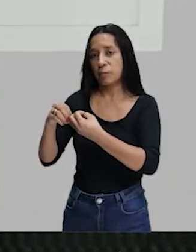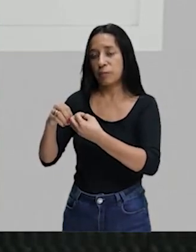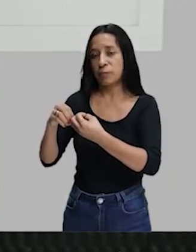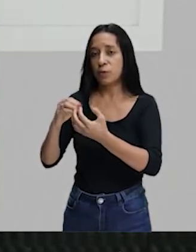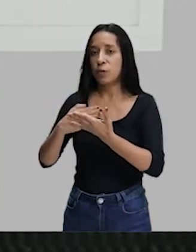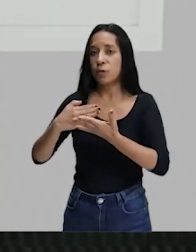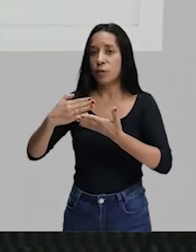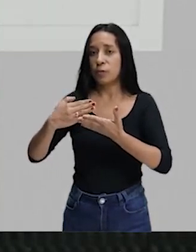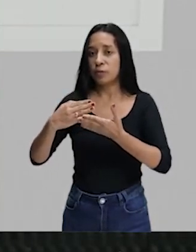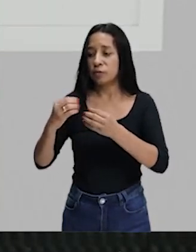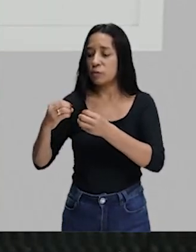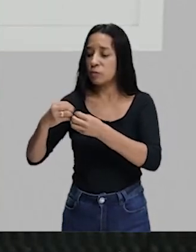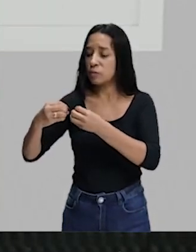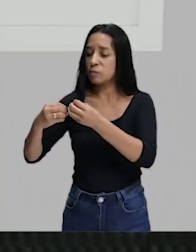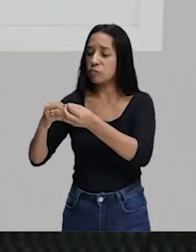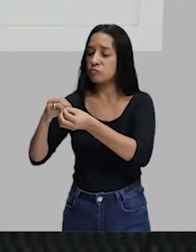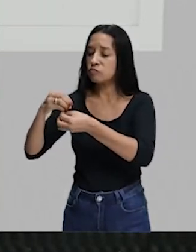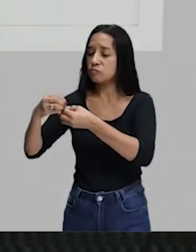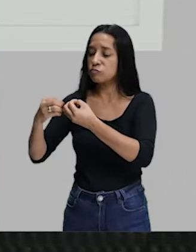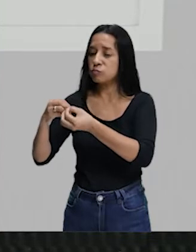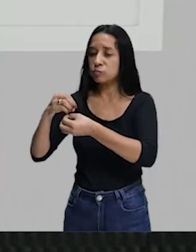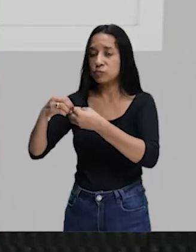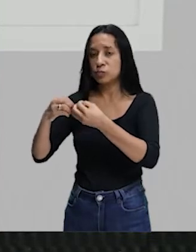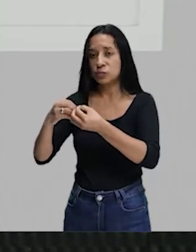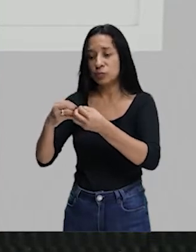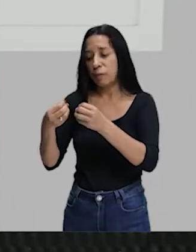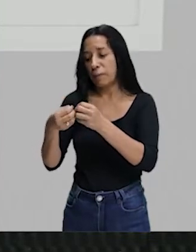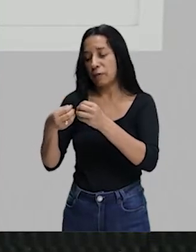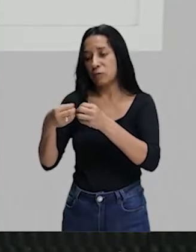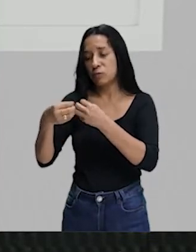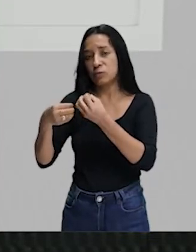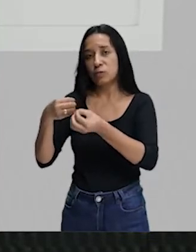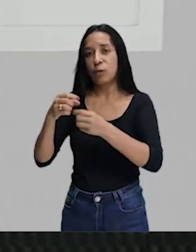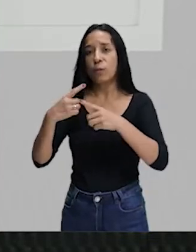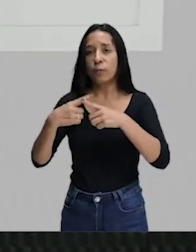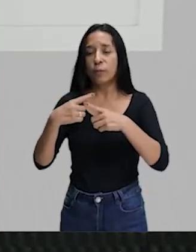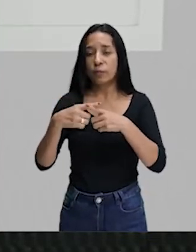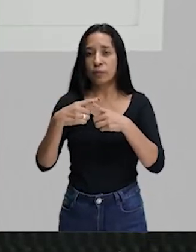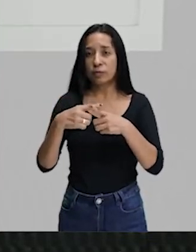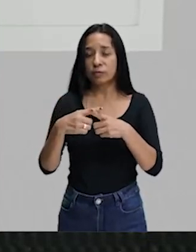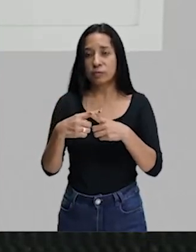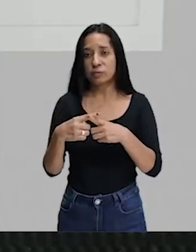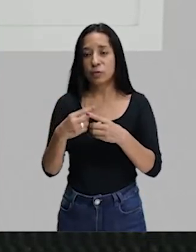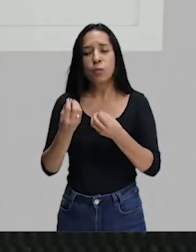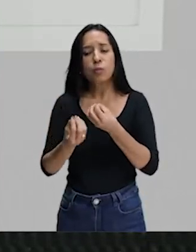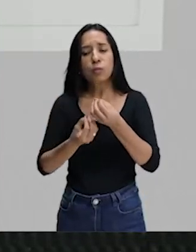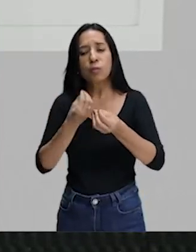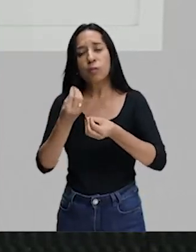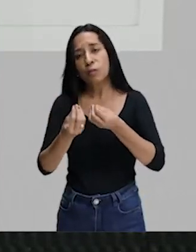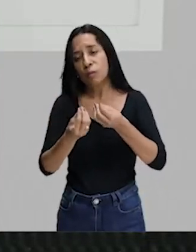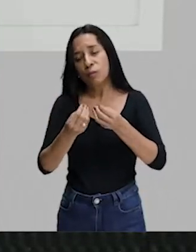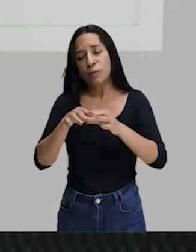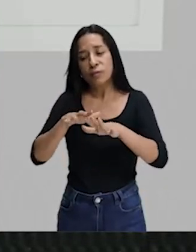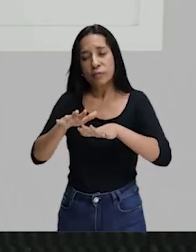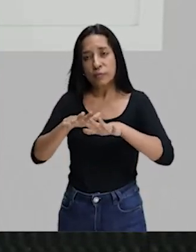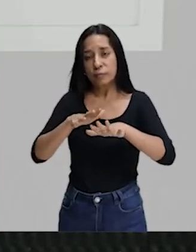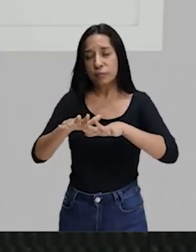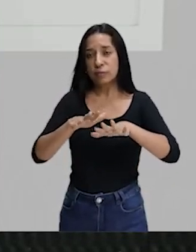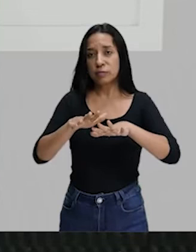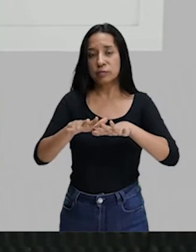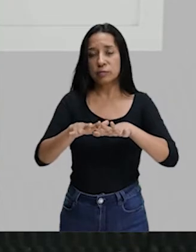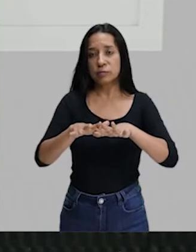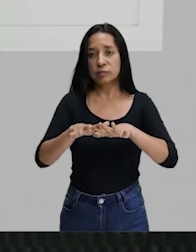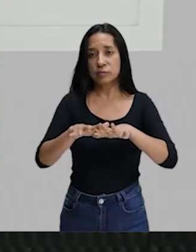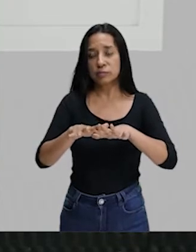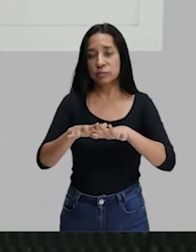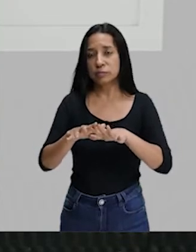vai contagiando aquelas que são as suas vizinhas, né? Isso por quê? Contagiando de que forma? Se elas vão vibrando, ok?